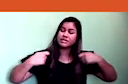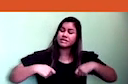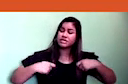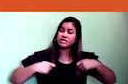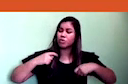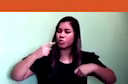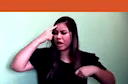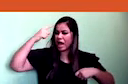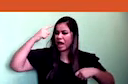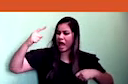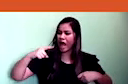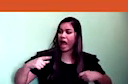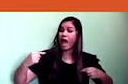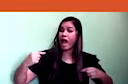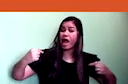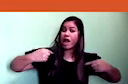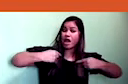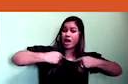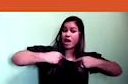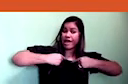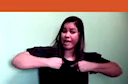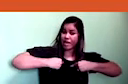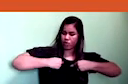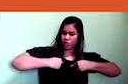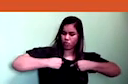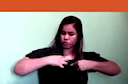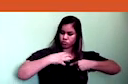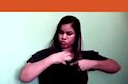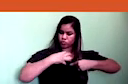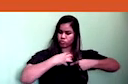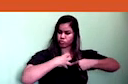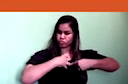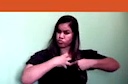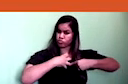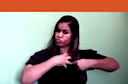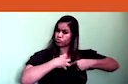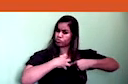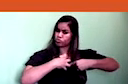isso, né? Porque dependendo da forma